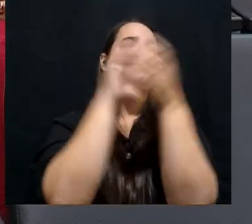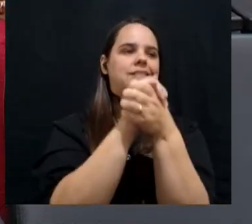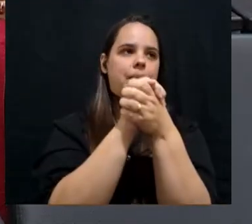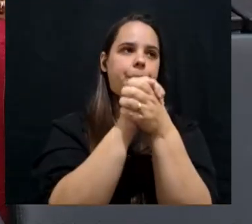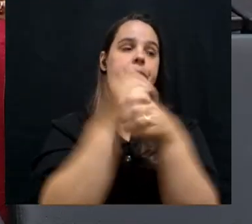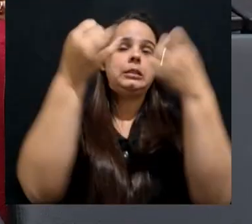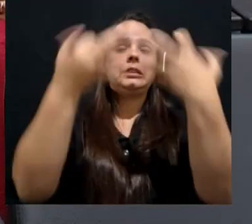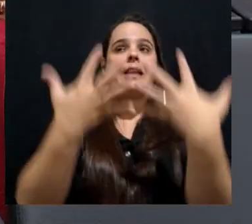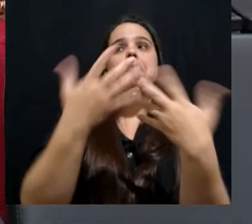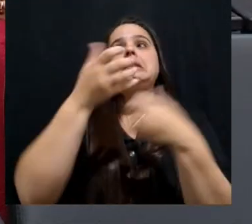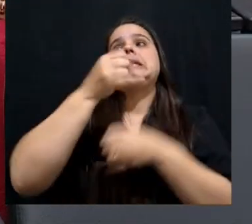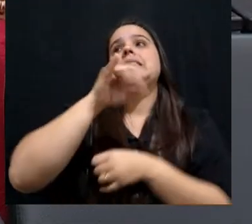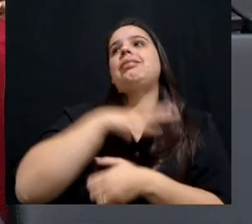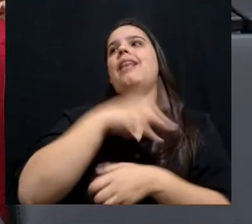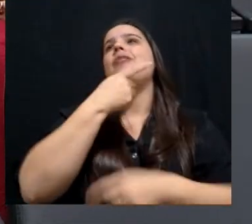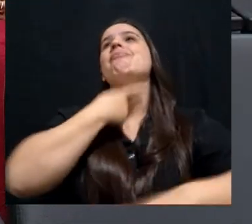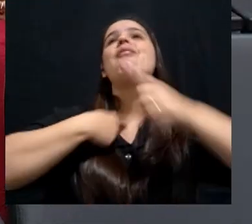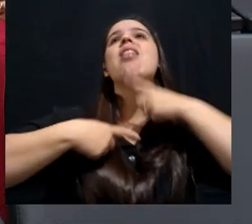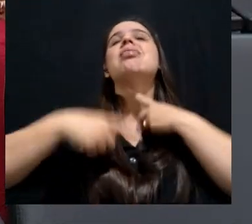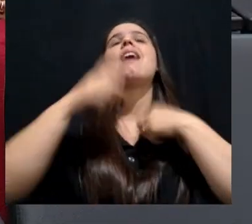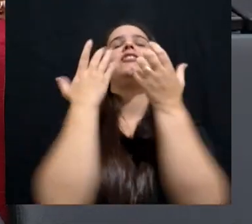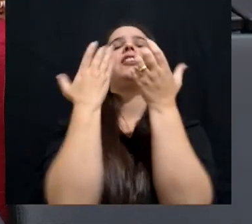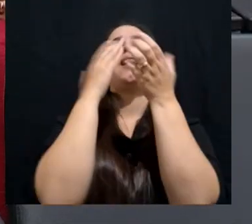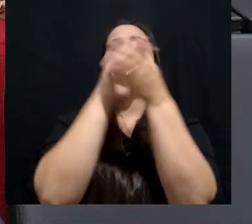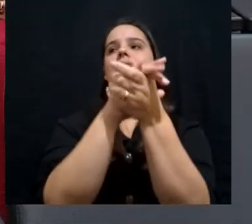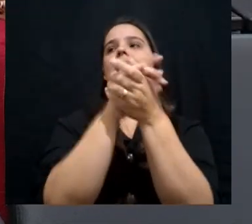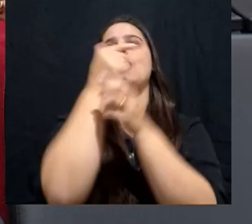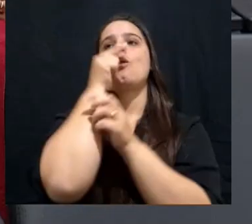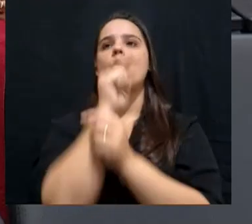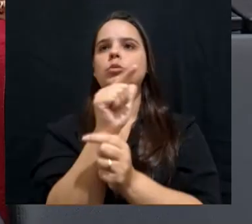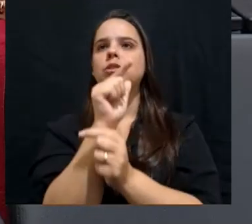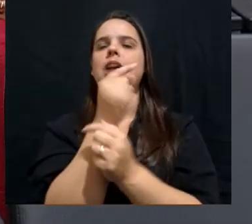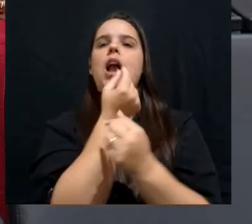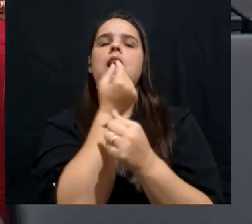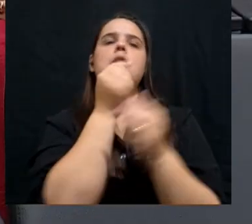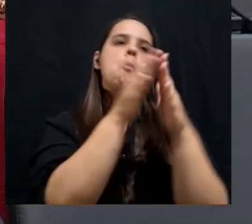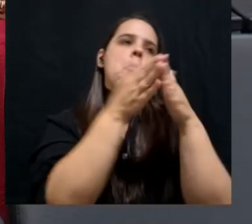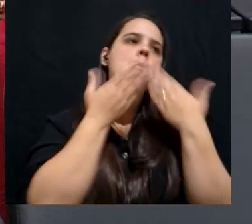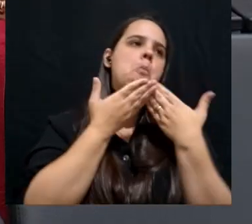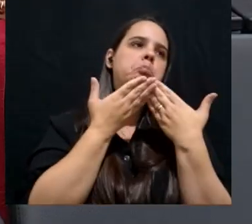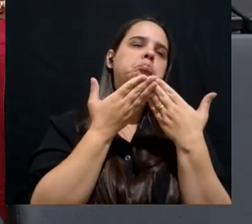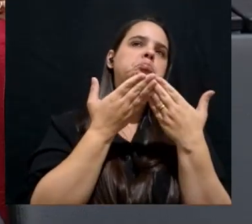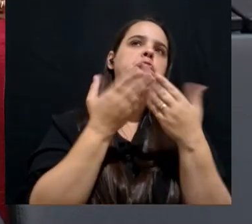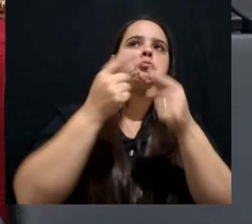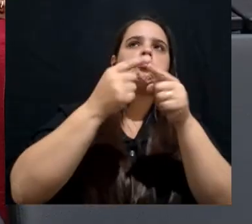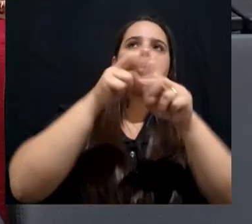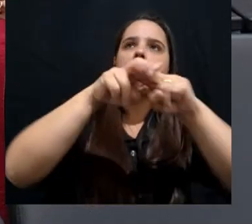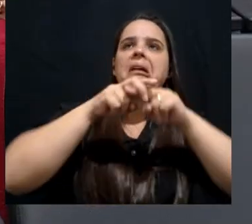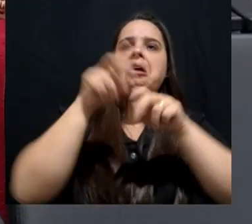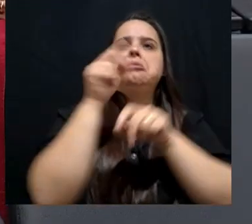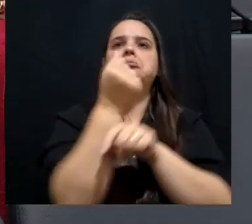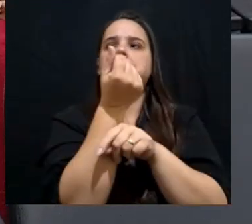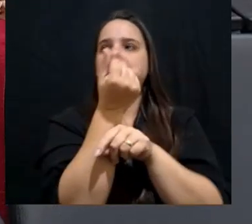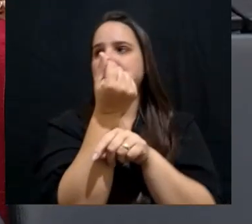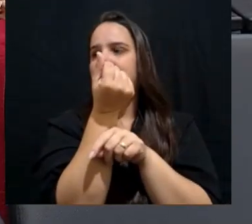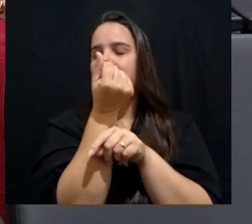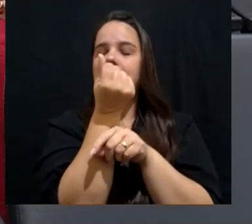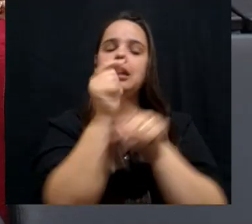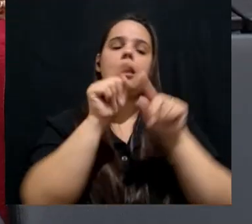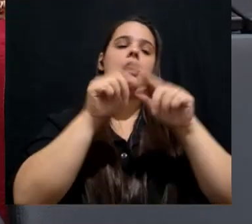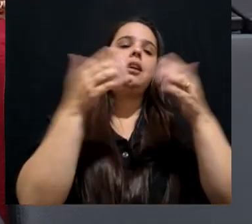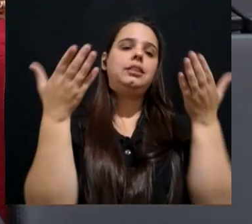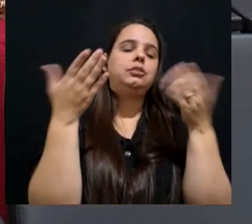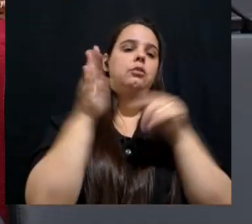consegue concretizar, né? A maioria das vezes por questões financeiras mesmo, né? Então isso vem a calhar e ajudar